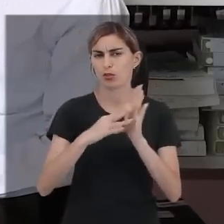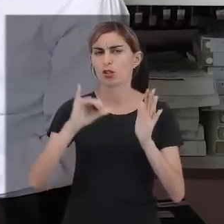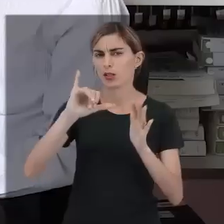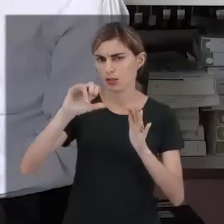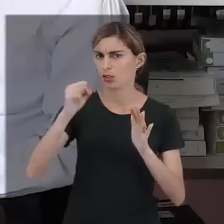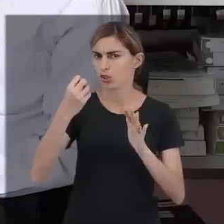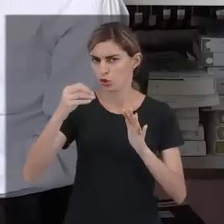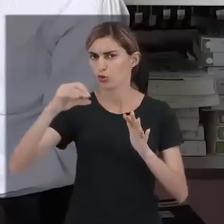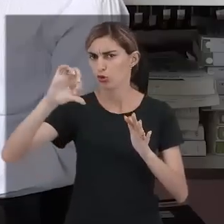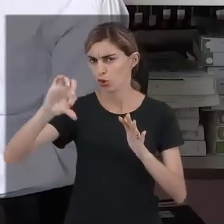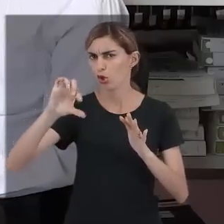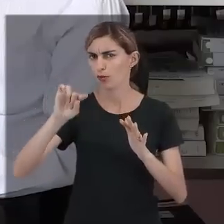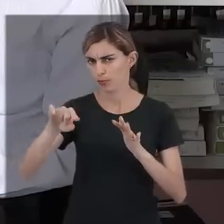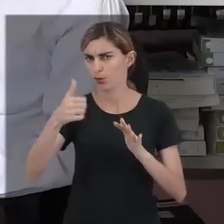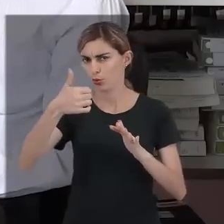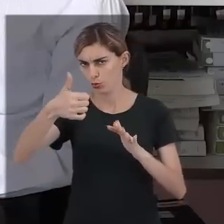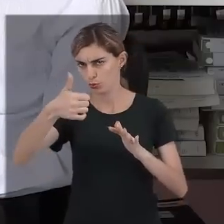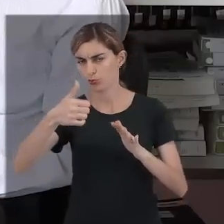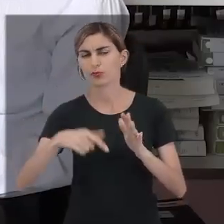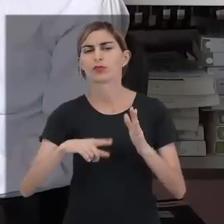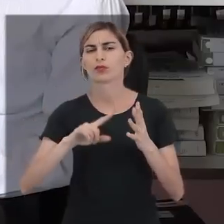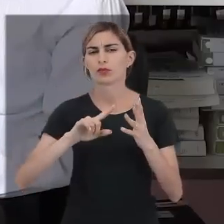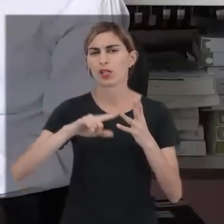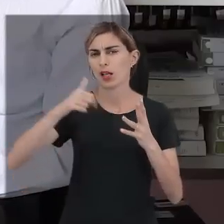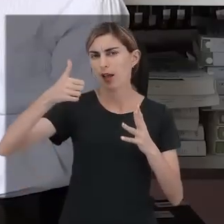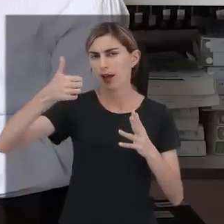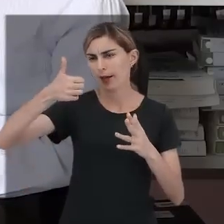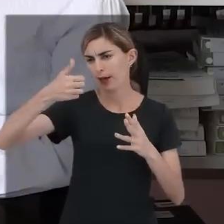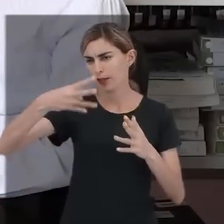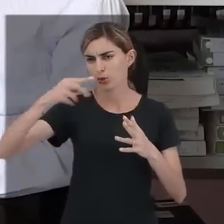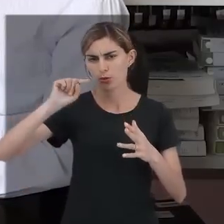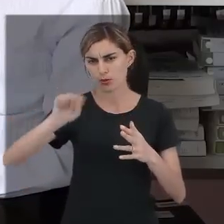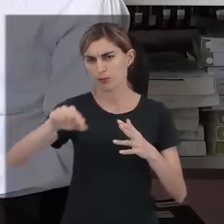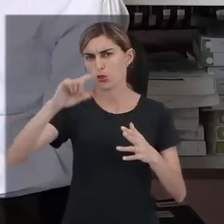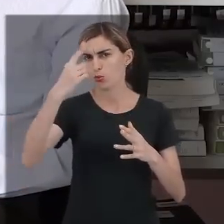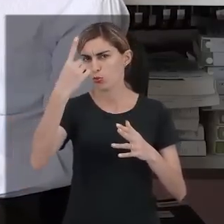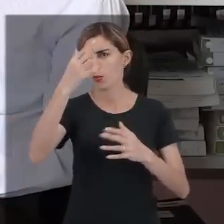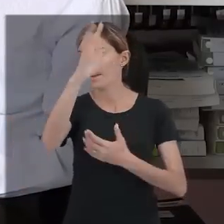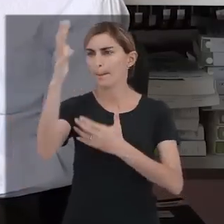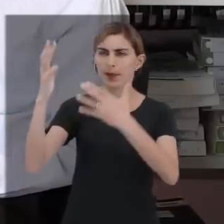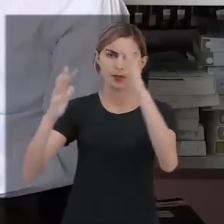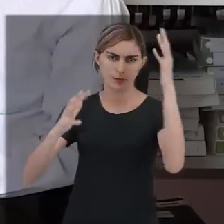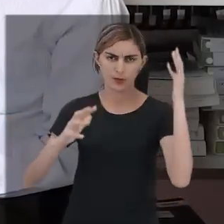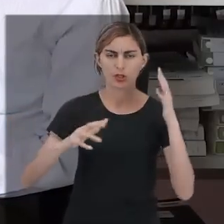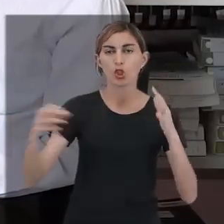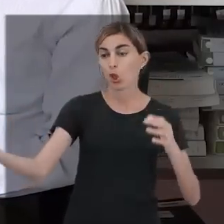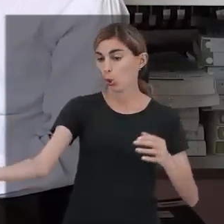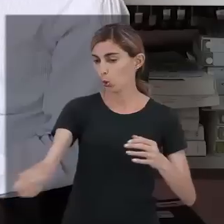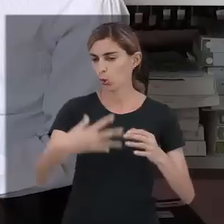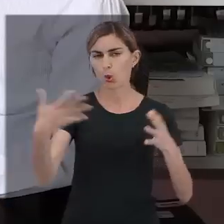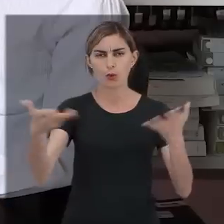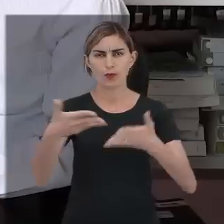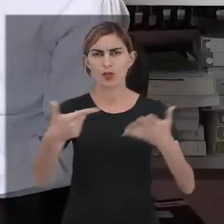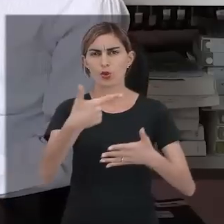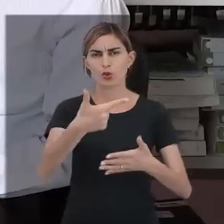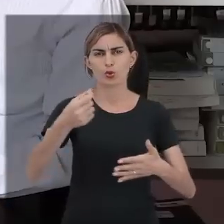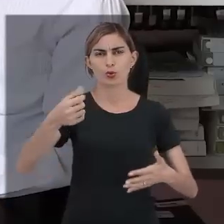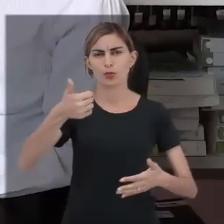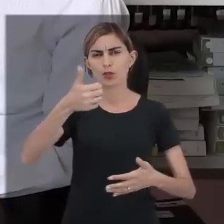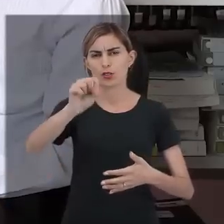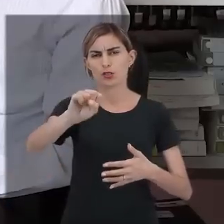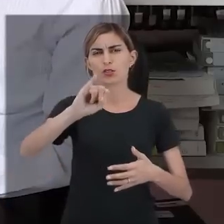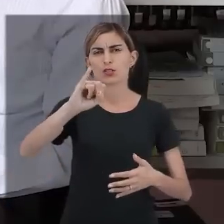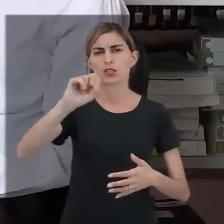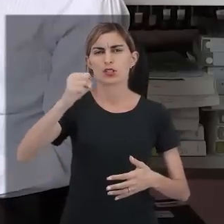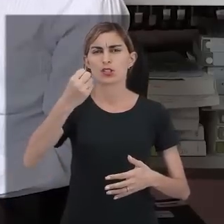9001, que é o que estamos falando, a 14.001, que é de meio ambiente, E a nova, que saiu agora em 2018, a